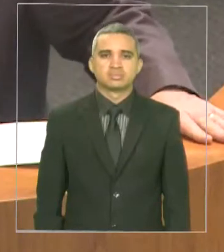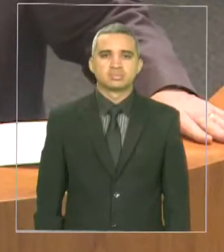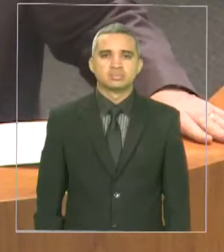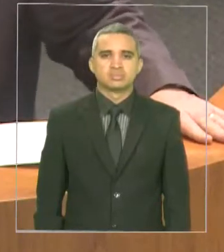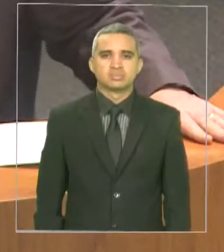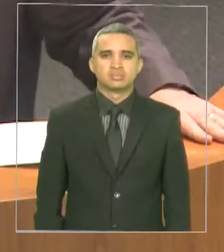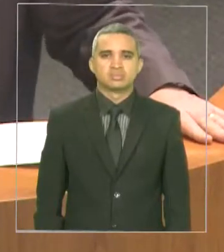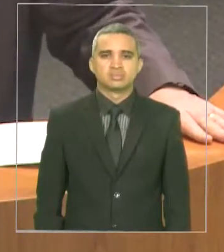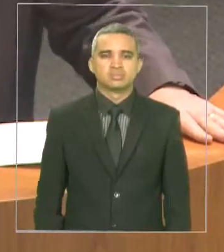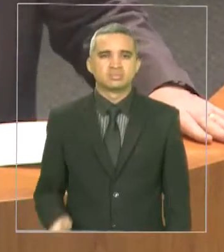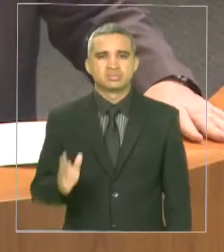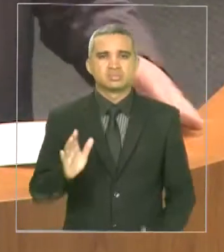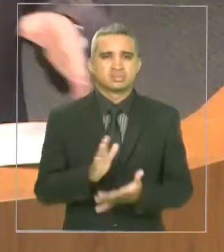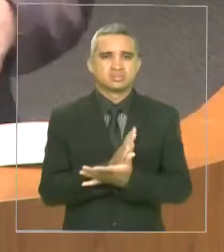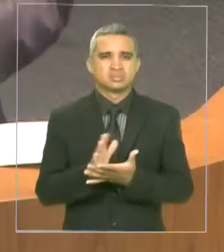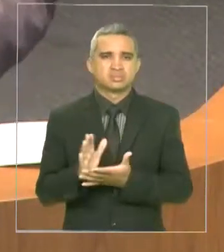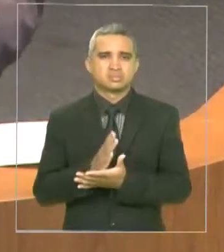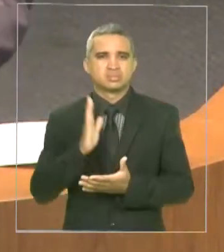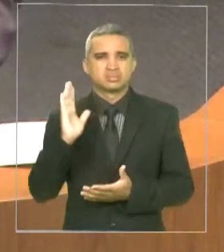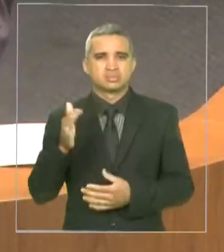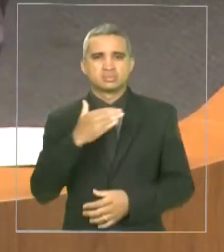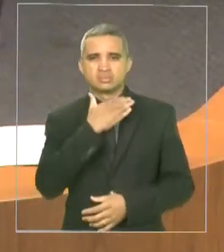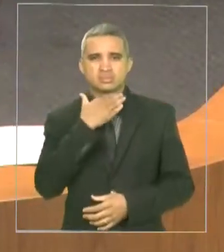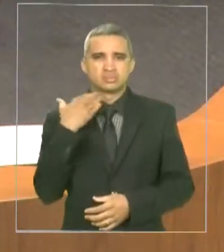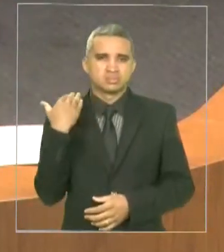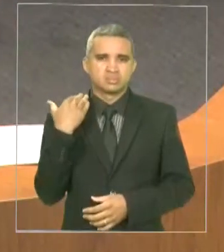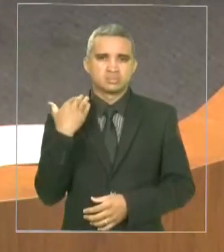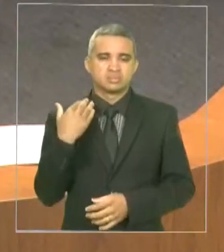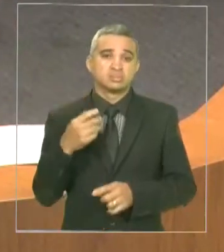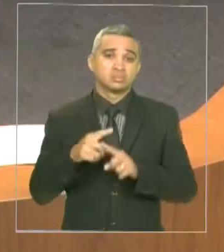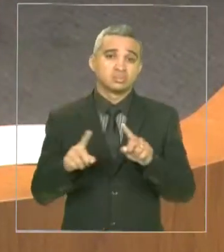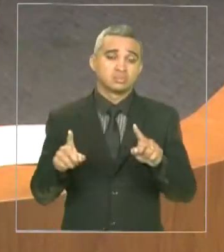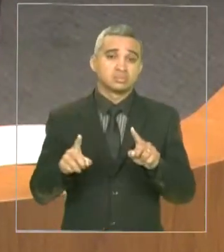pelo tempo, mas que a história